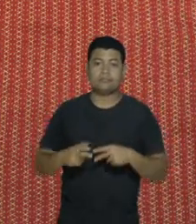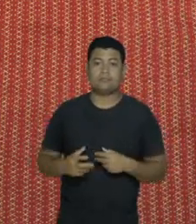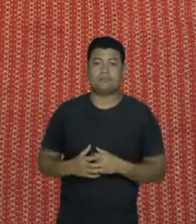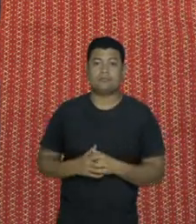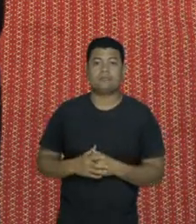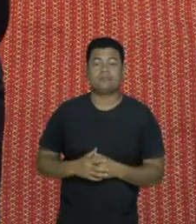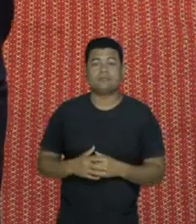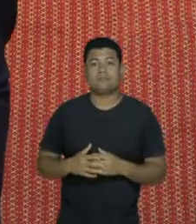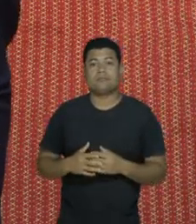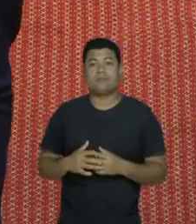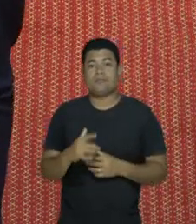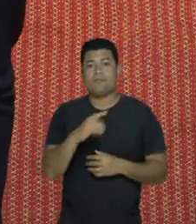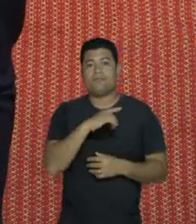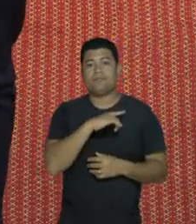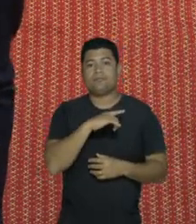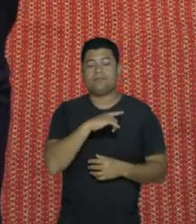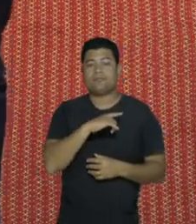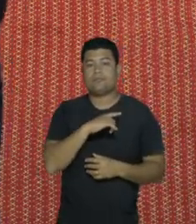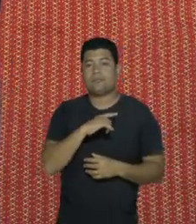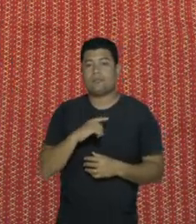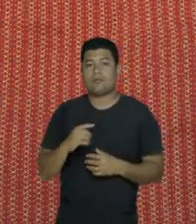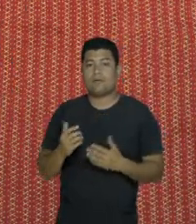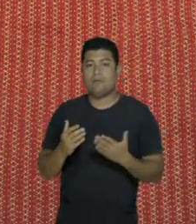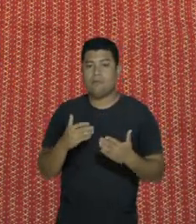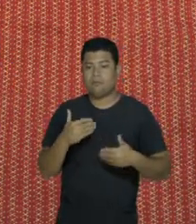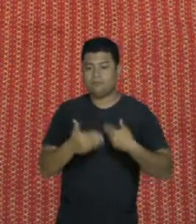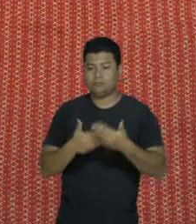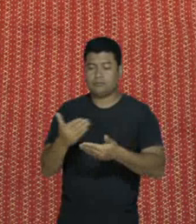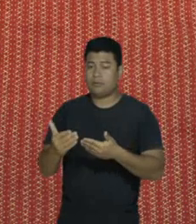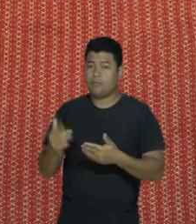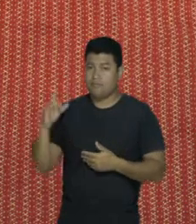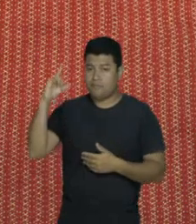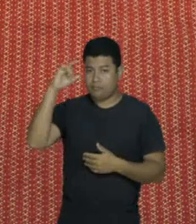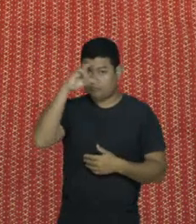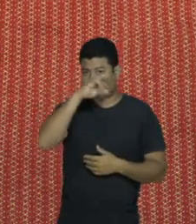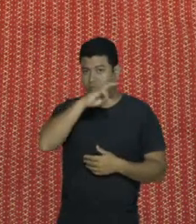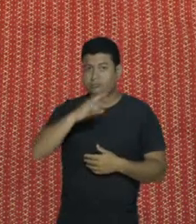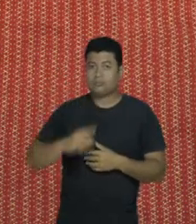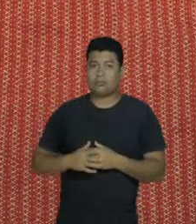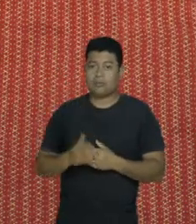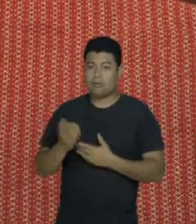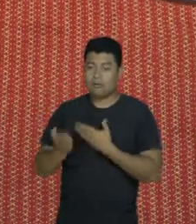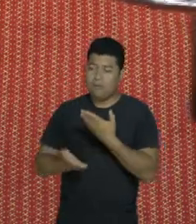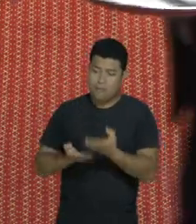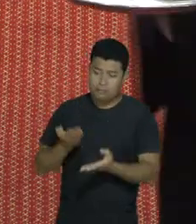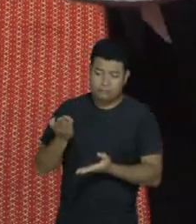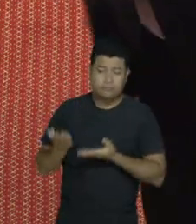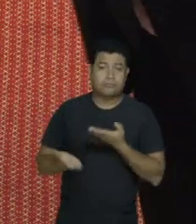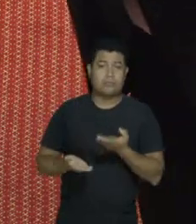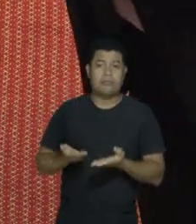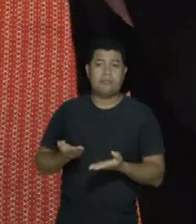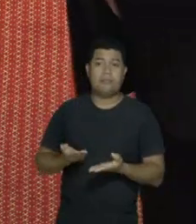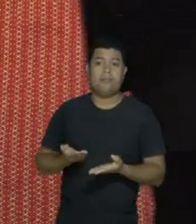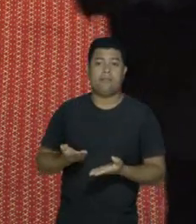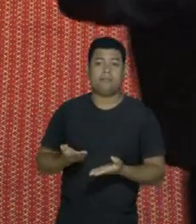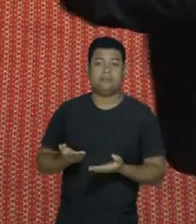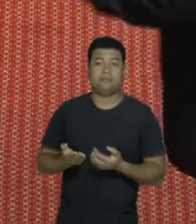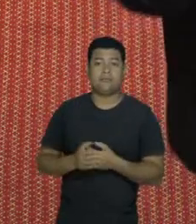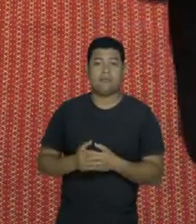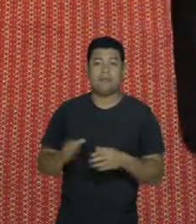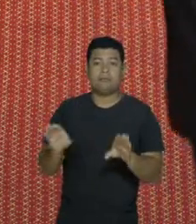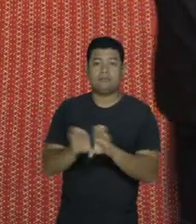rede extremamente complexa desses atendimentos, inclusive o